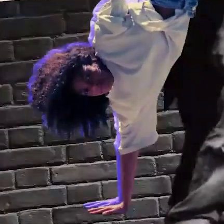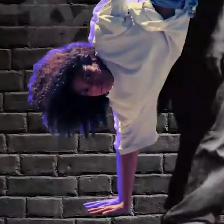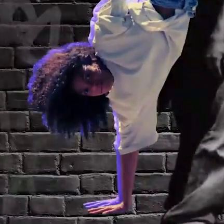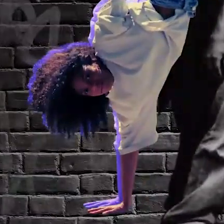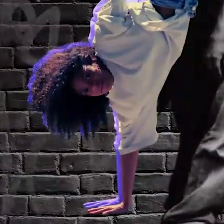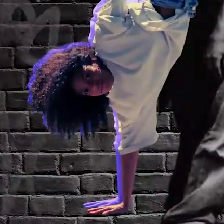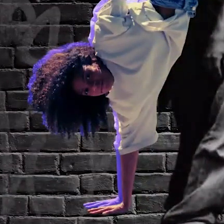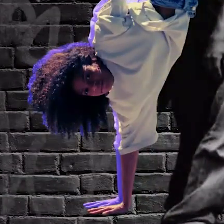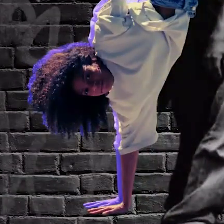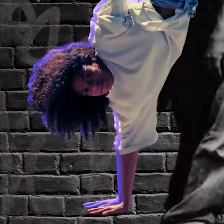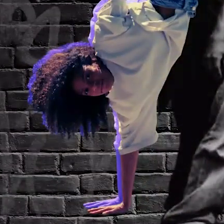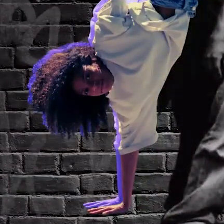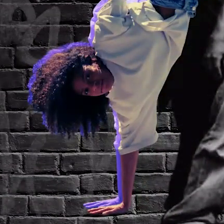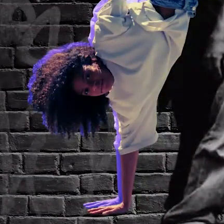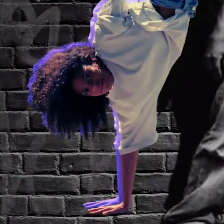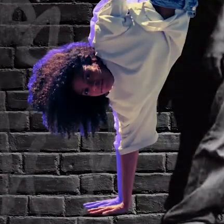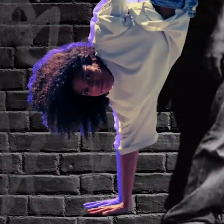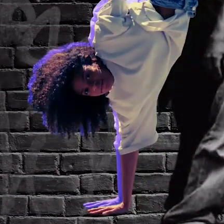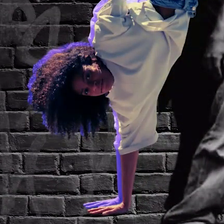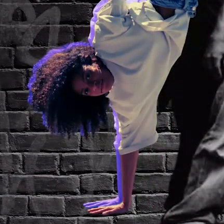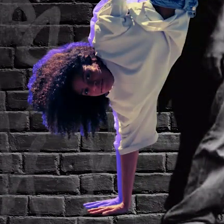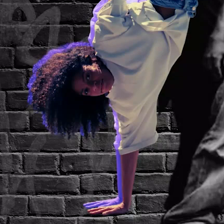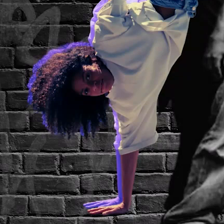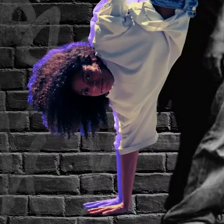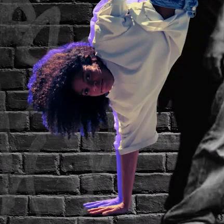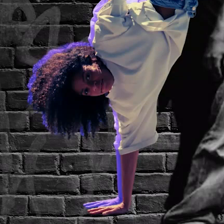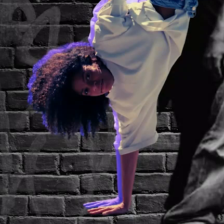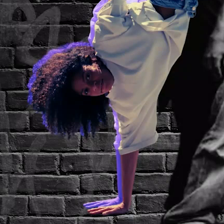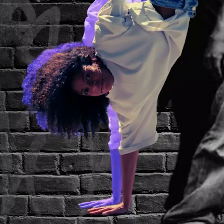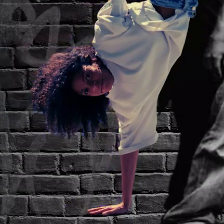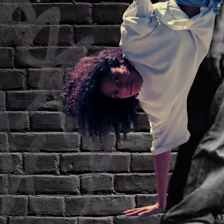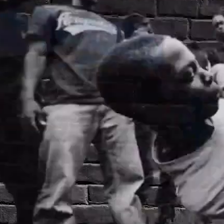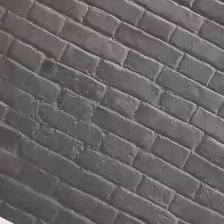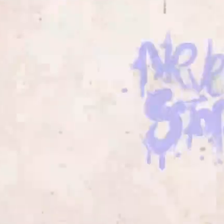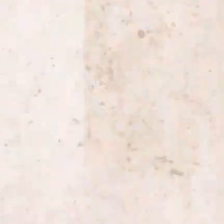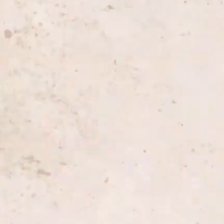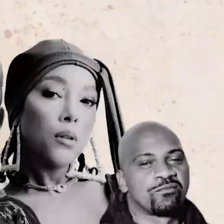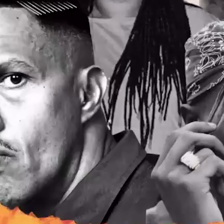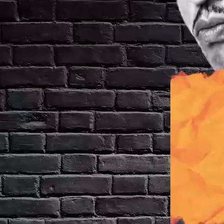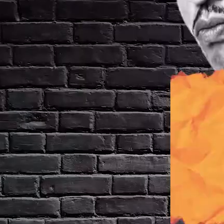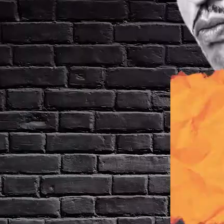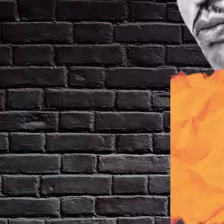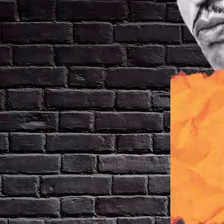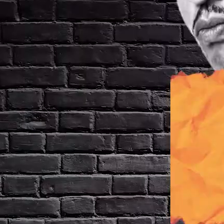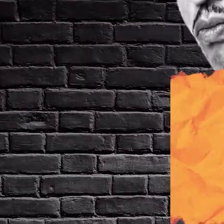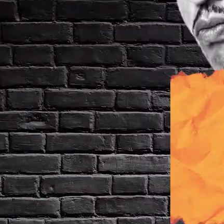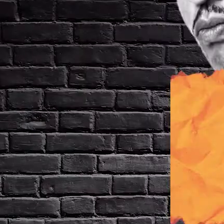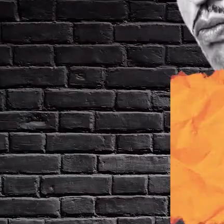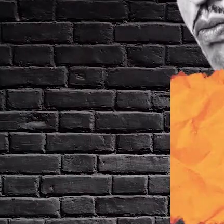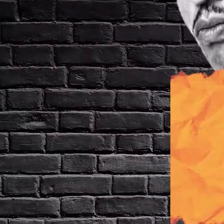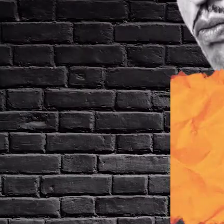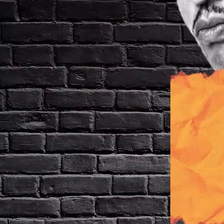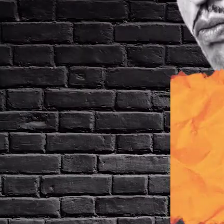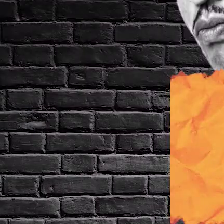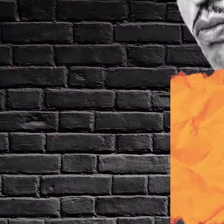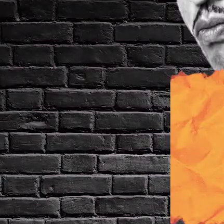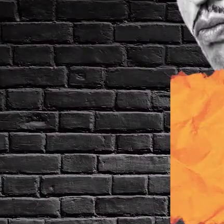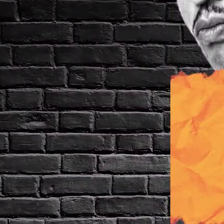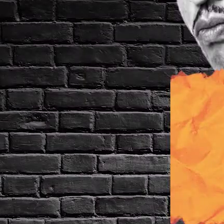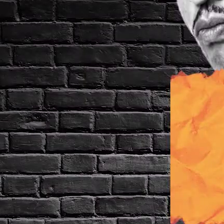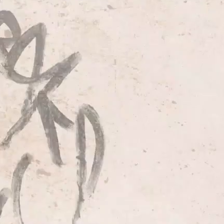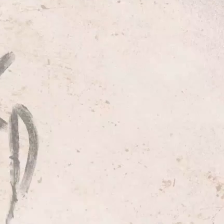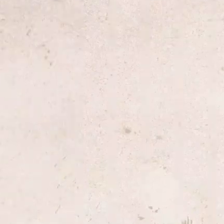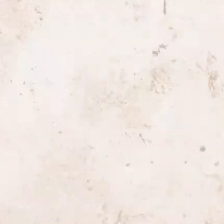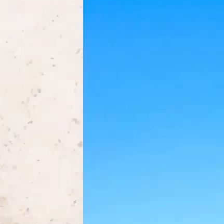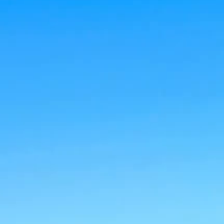rua, as entidades e os movimentos artísticos, como o breakdance, o grafite e o rap. Essa é a Semana do Hip Hop, que ocorre todos